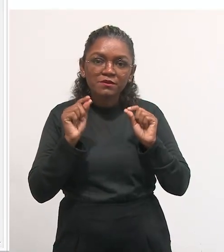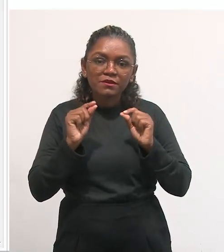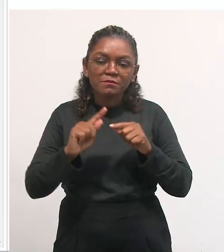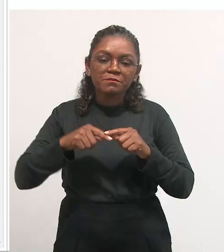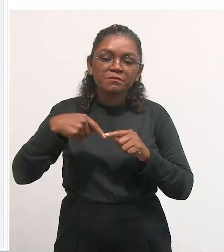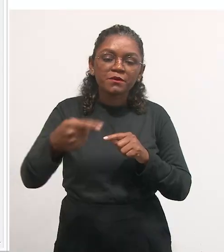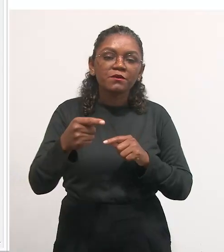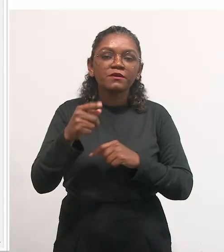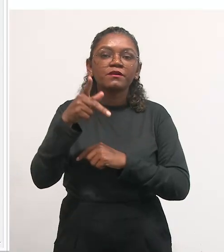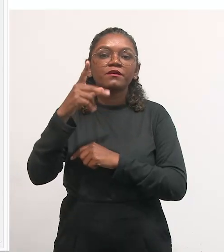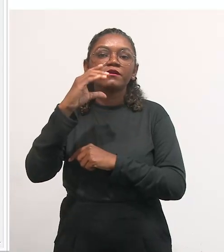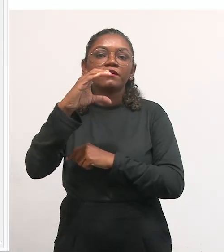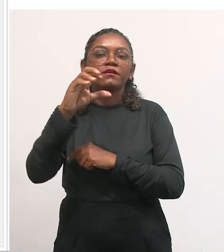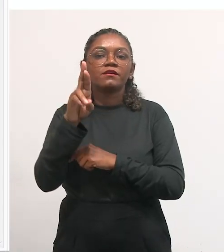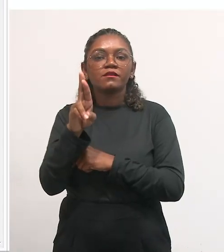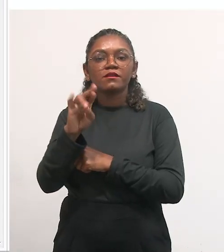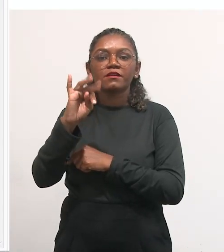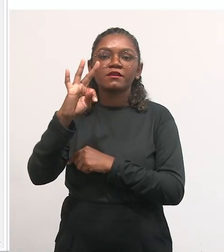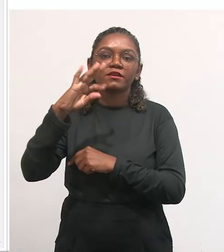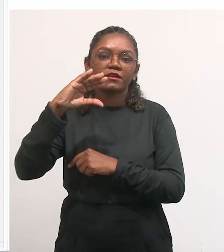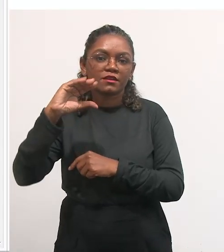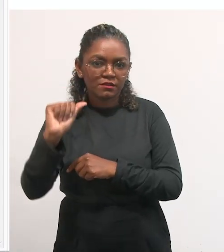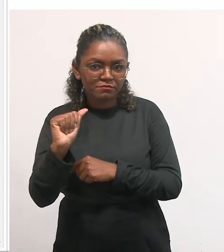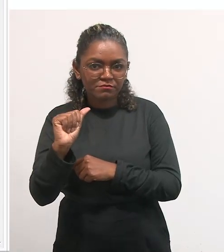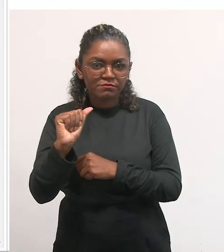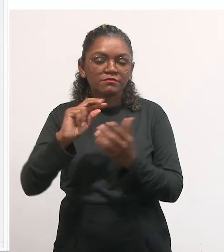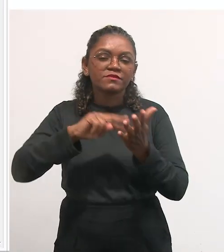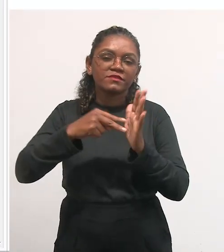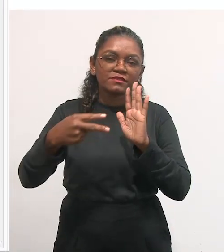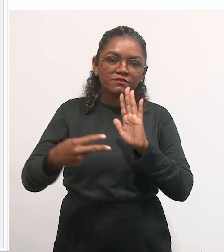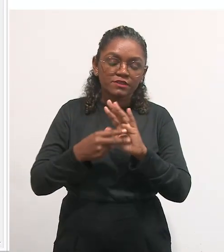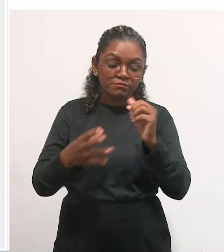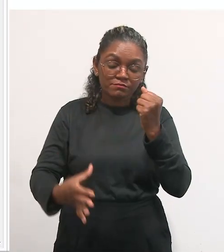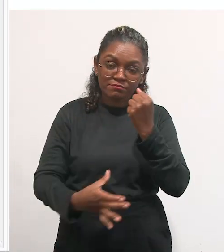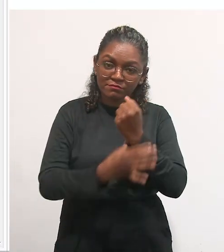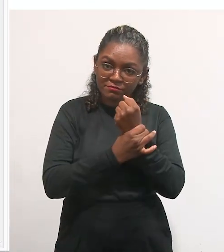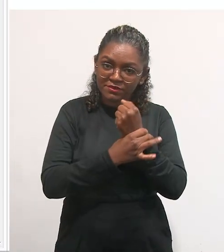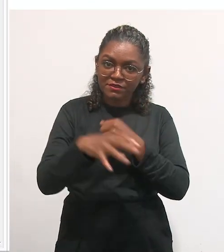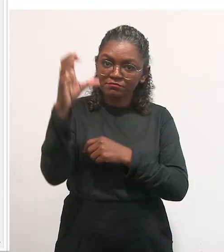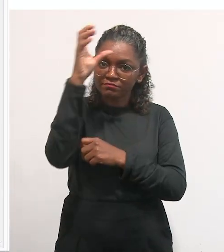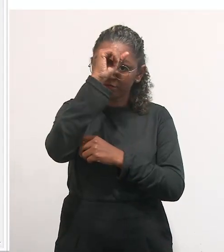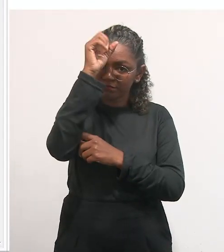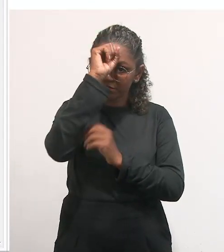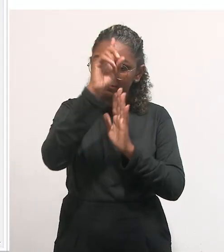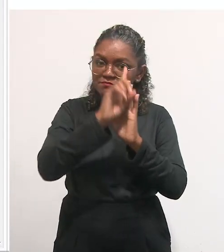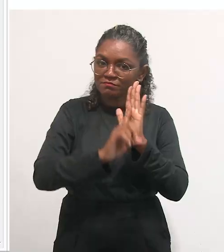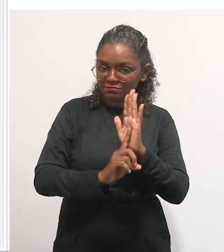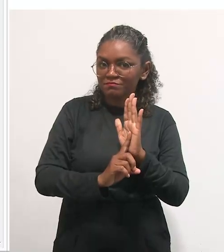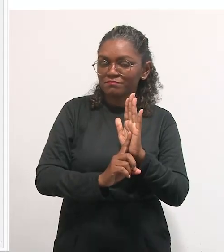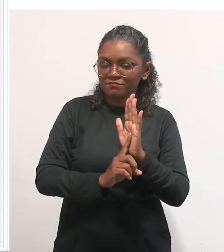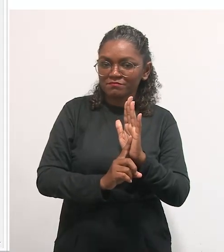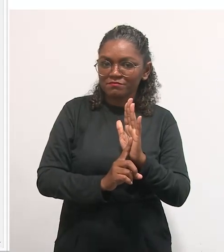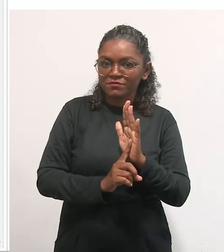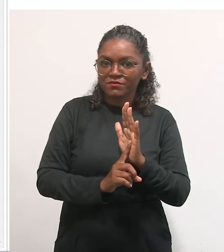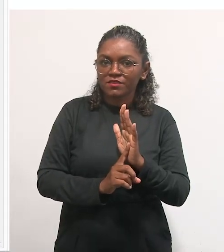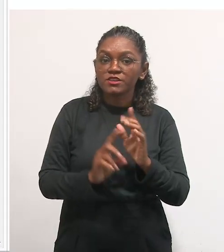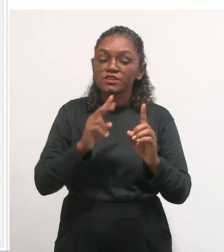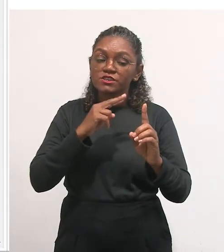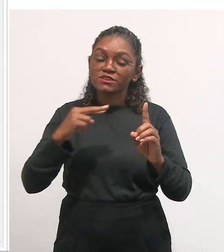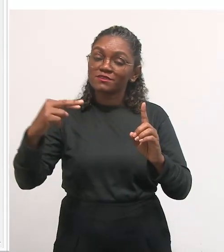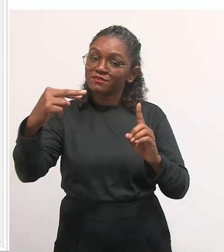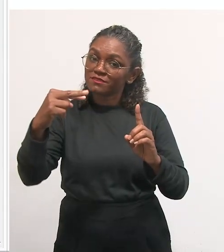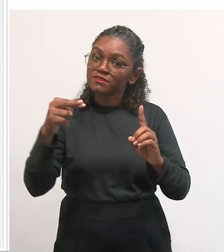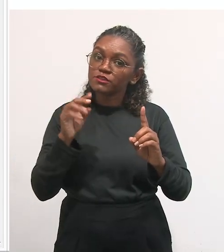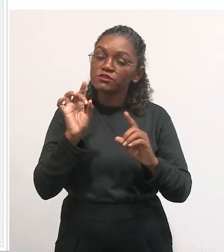né? Assegurado seus direitos de aprendizagem. Uma perspectiva, não quer dizer que a BNCC é toda baseada, é